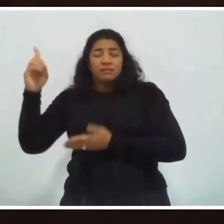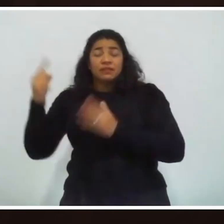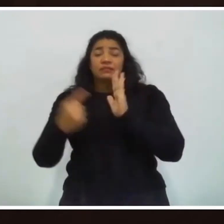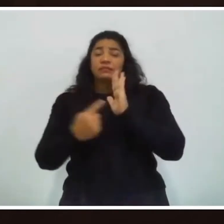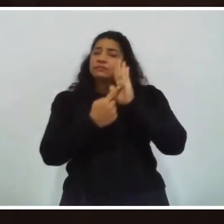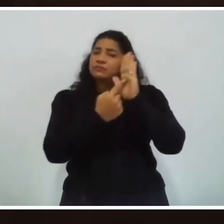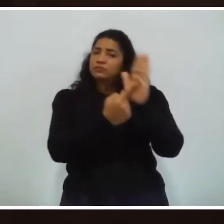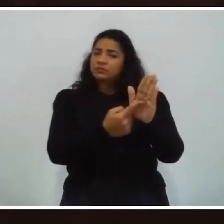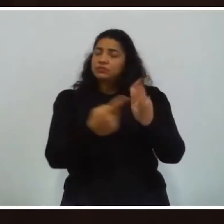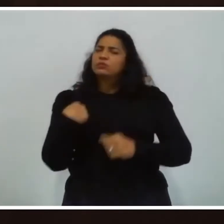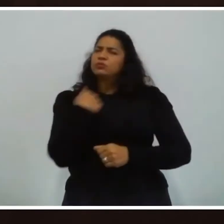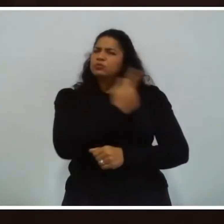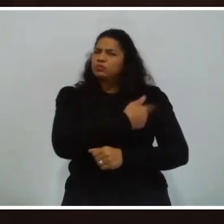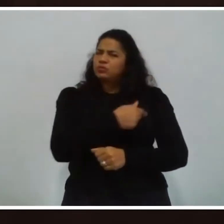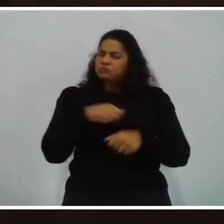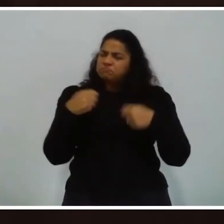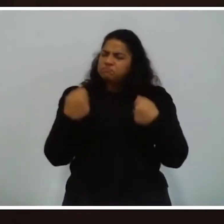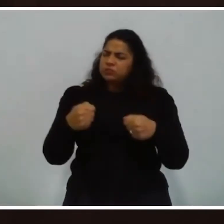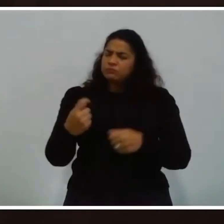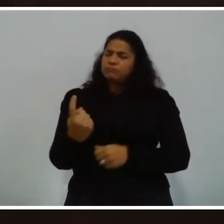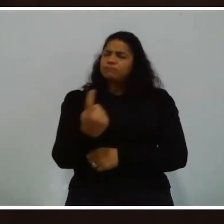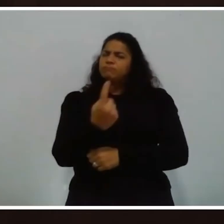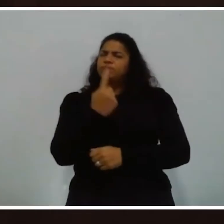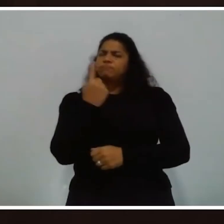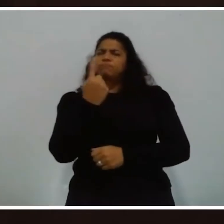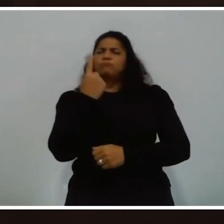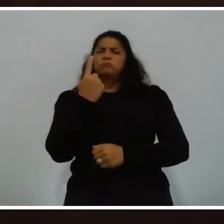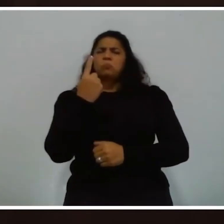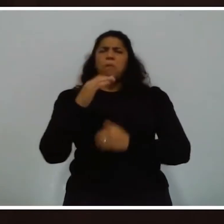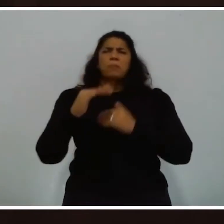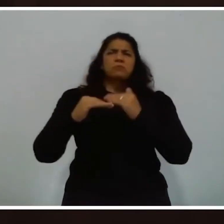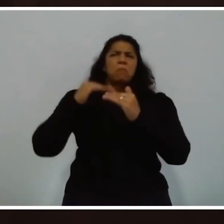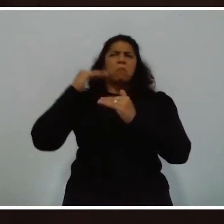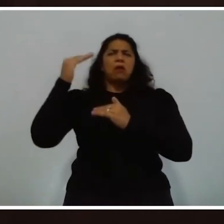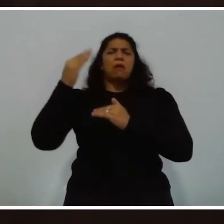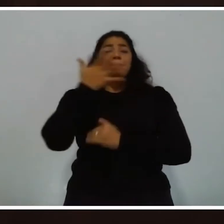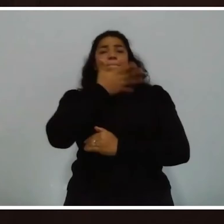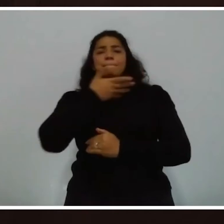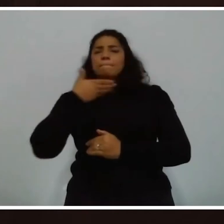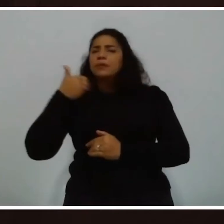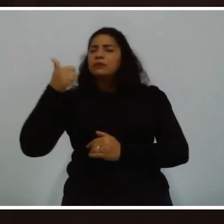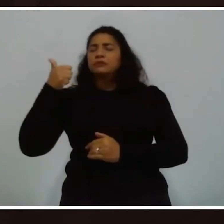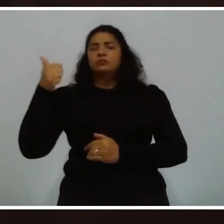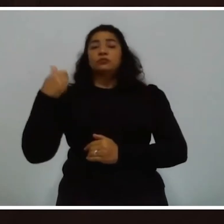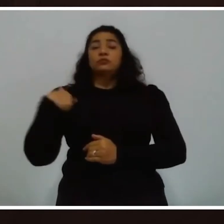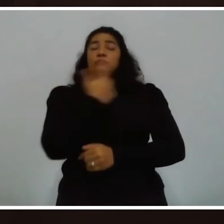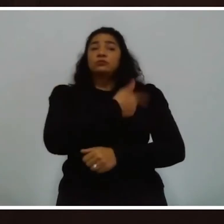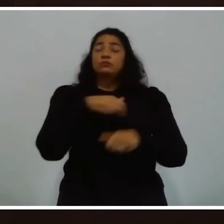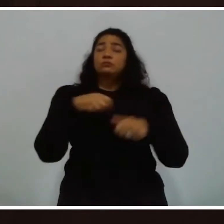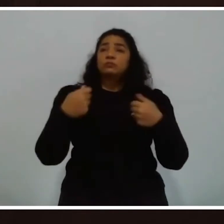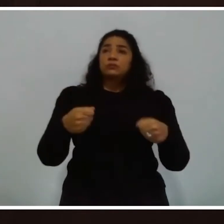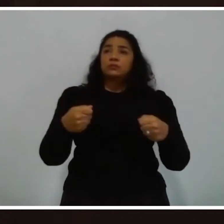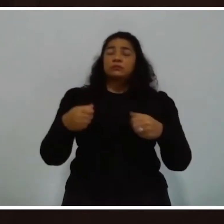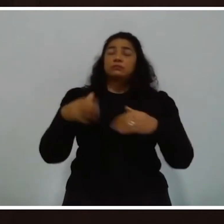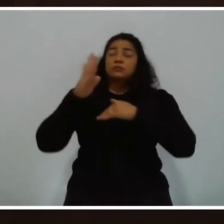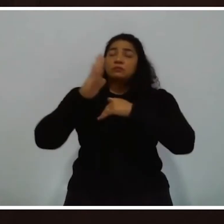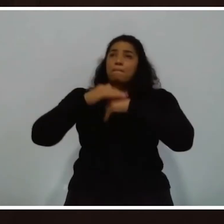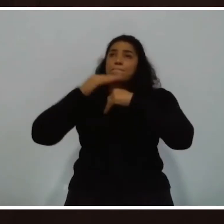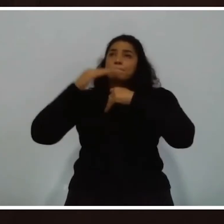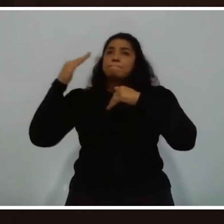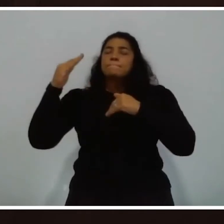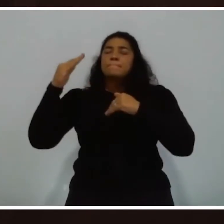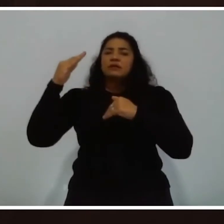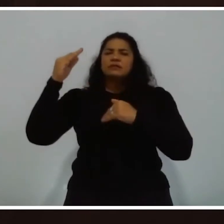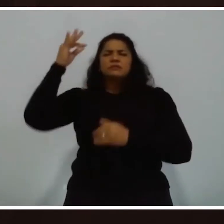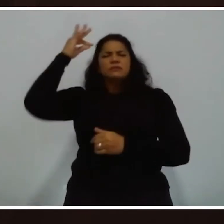Não é só unidade entre os irmãos, não. Nós temos que ser cada vez mais espirituais, ao ponto de sermos inseridos em